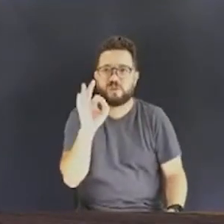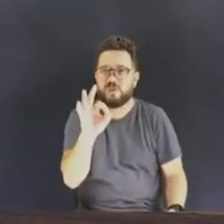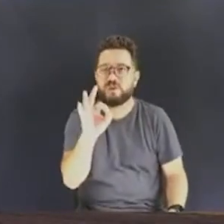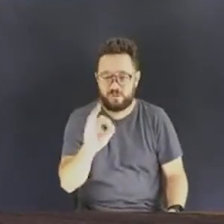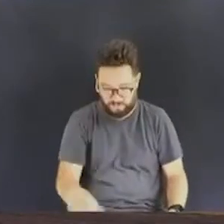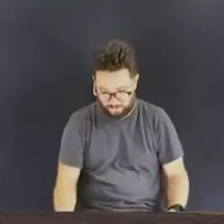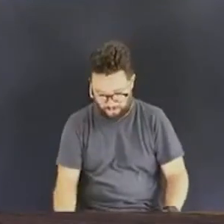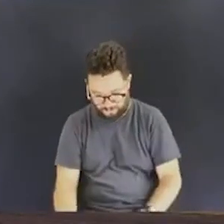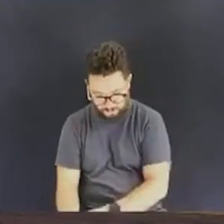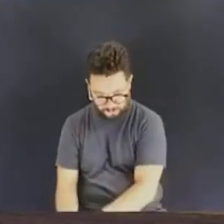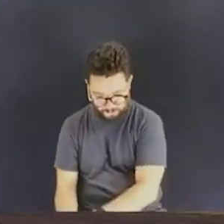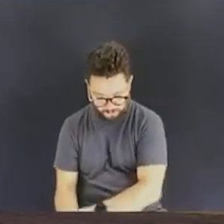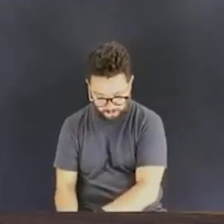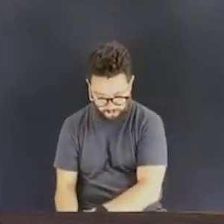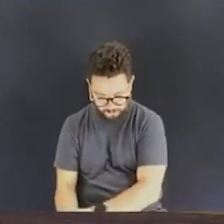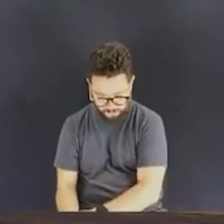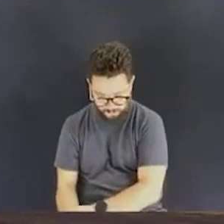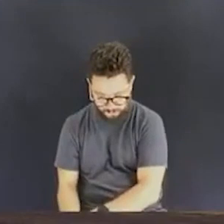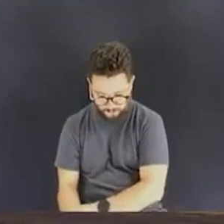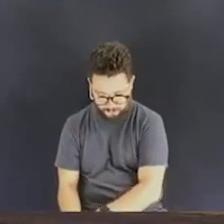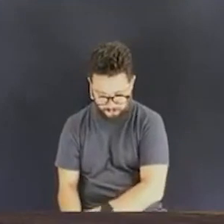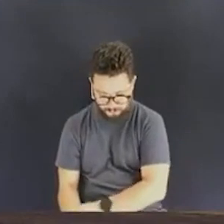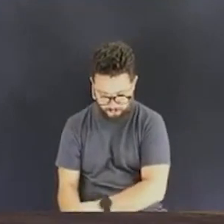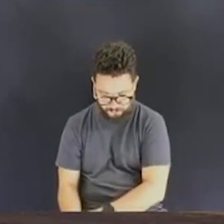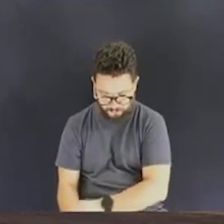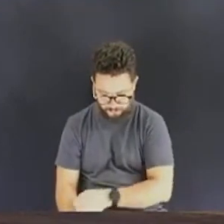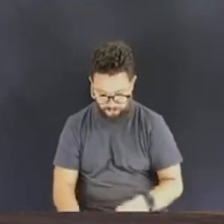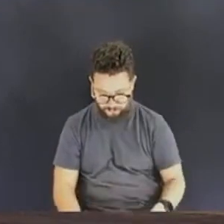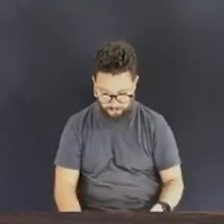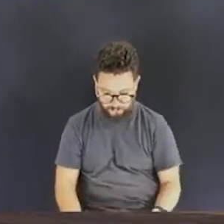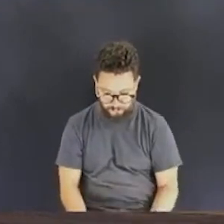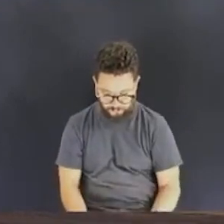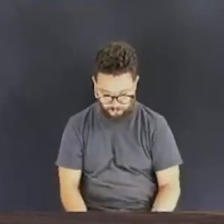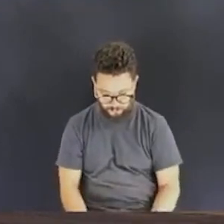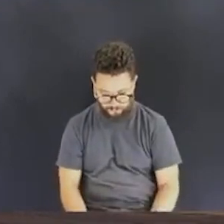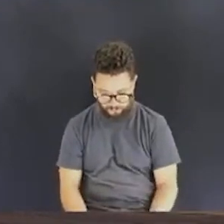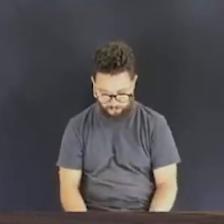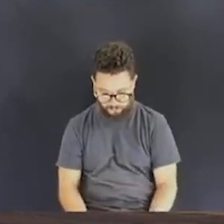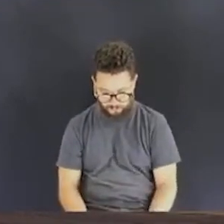um planejamento para que possa ser melhorada essa oferta de vagas?